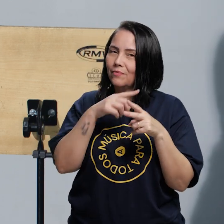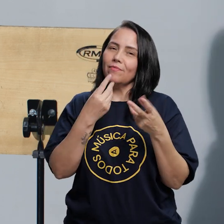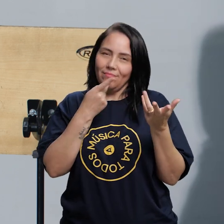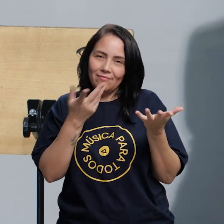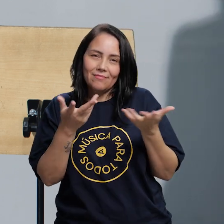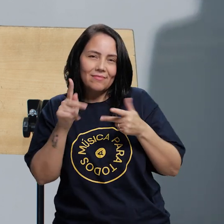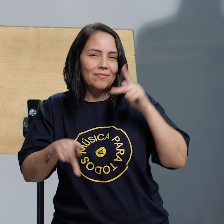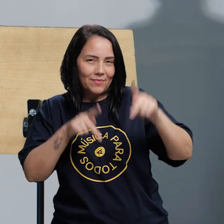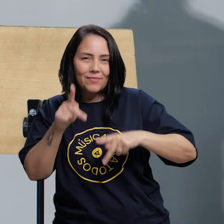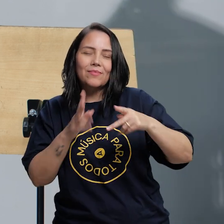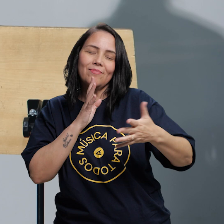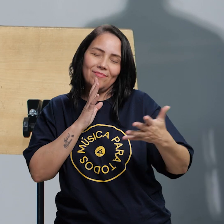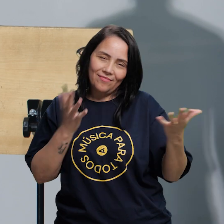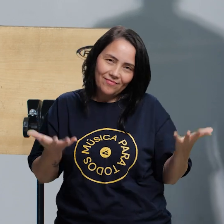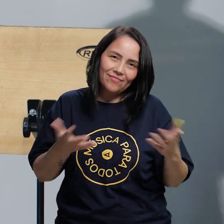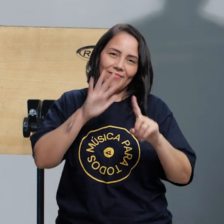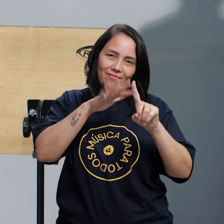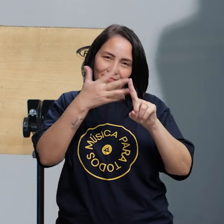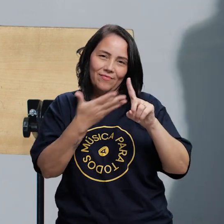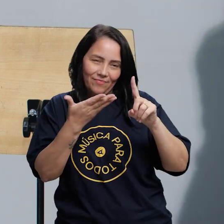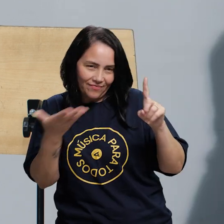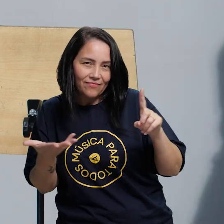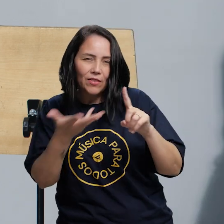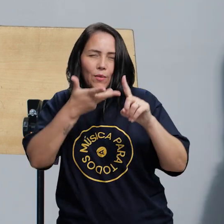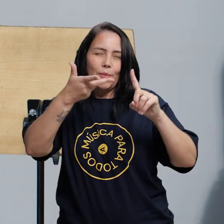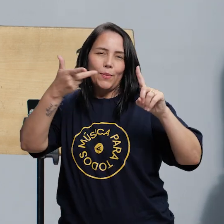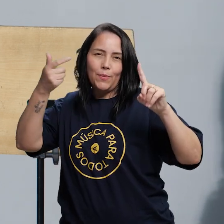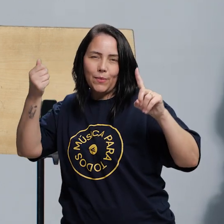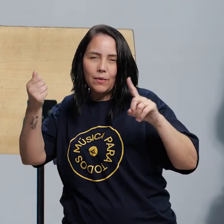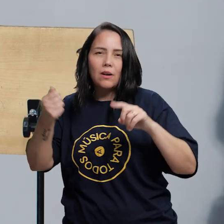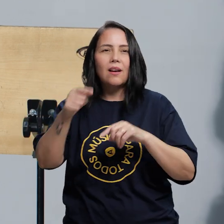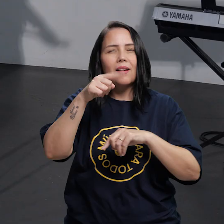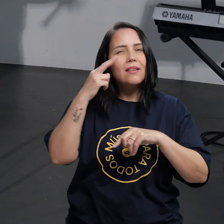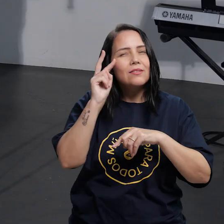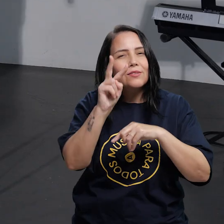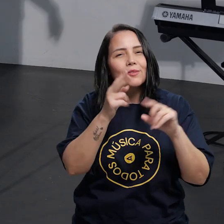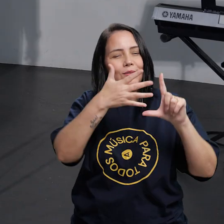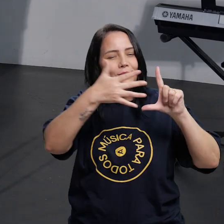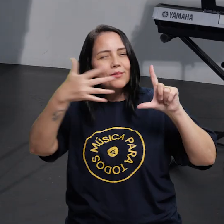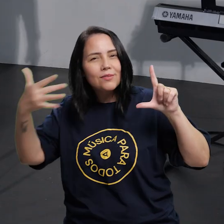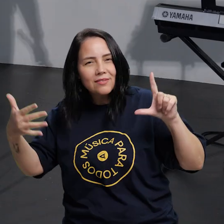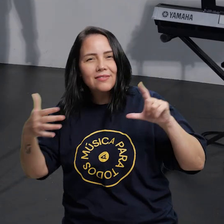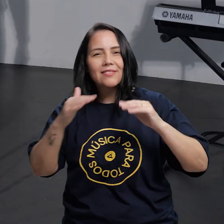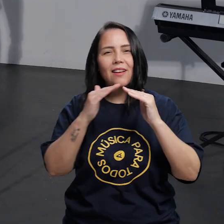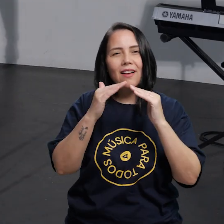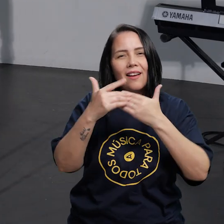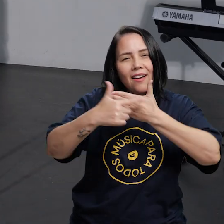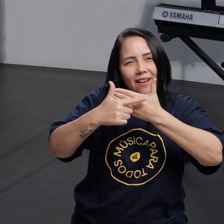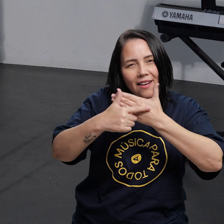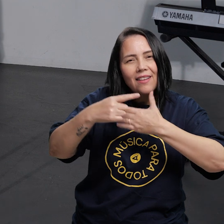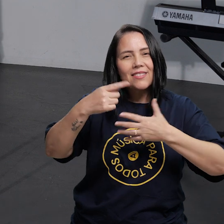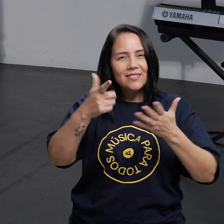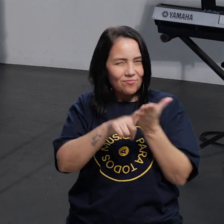mais conhecida, né? Bella Ciao. Ficou conhecida ali no seriado da Casa de Papel, né? A gente fez uma adaptaçãozinha aqui, não